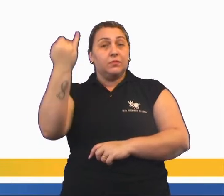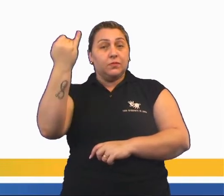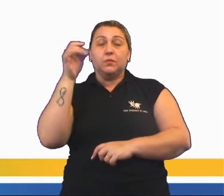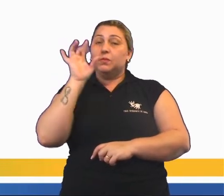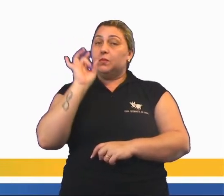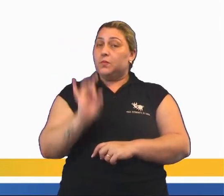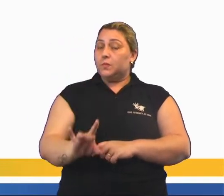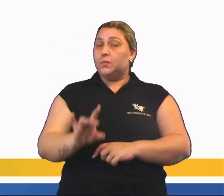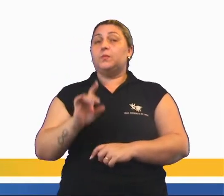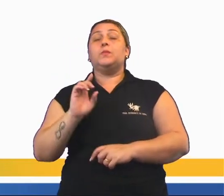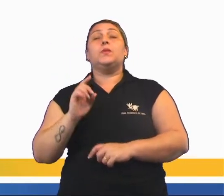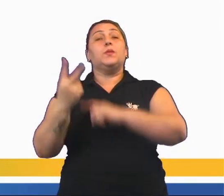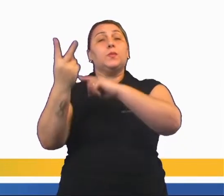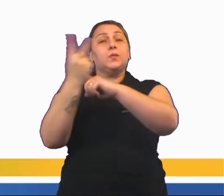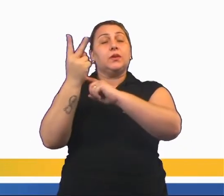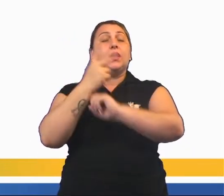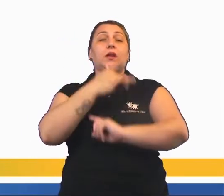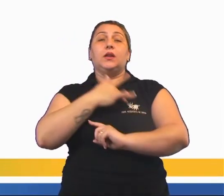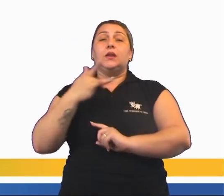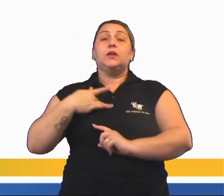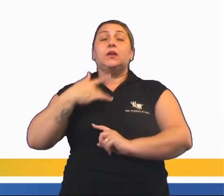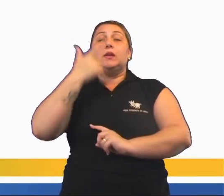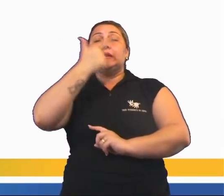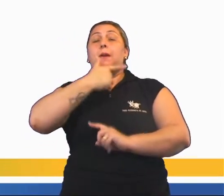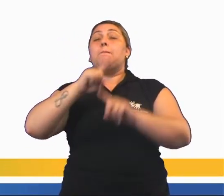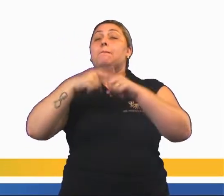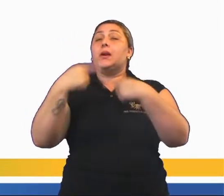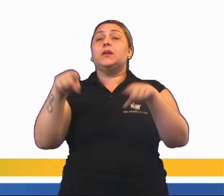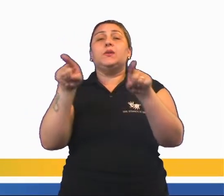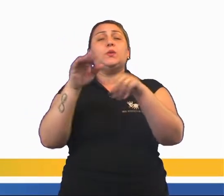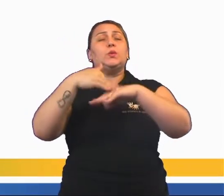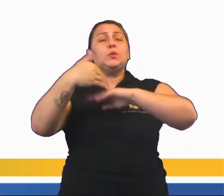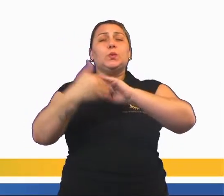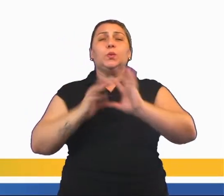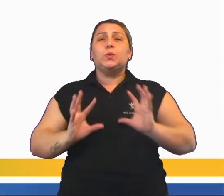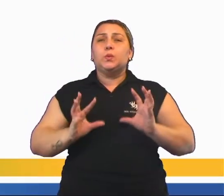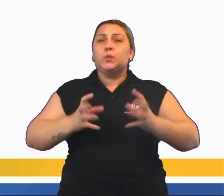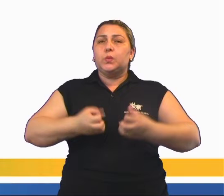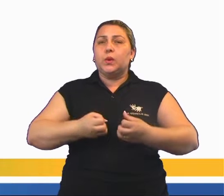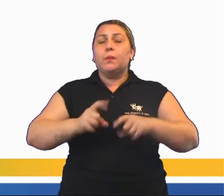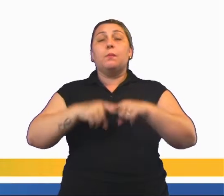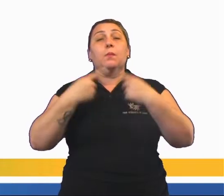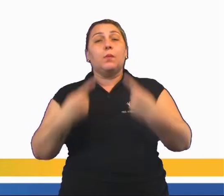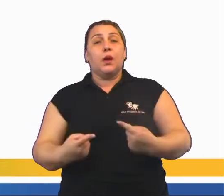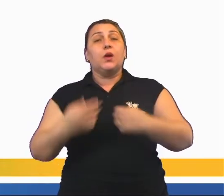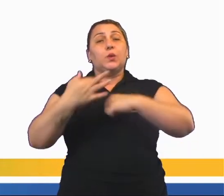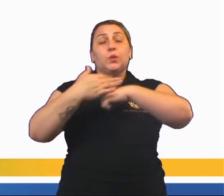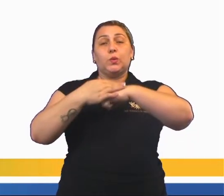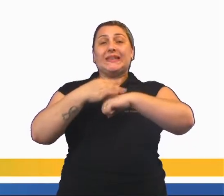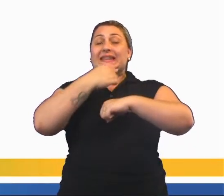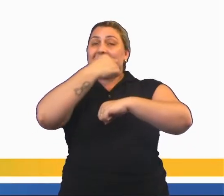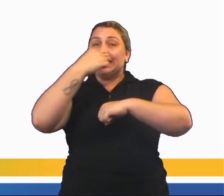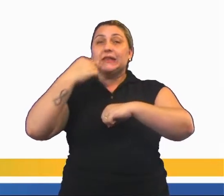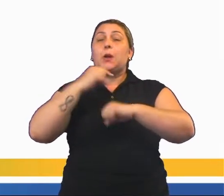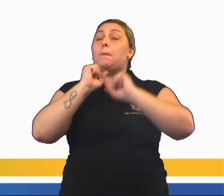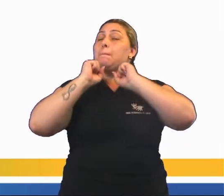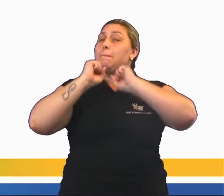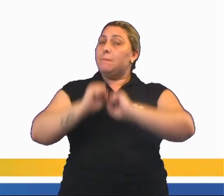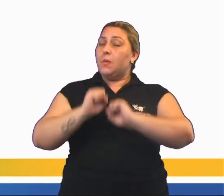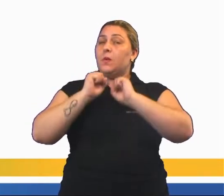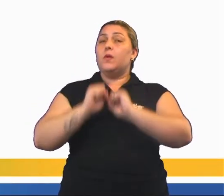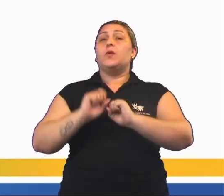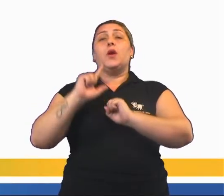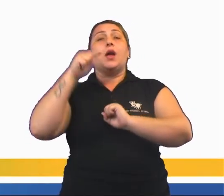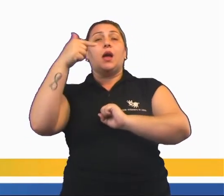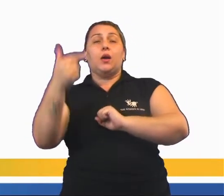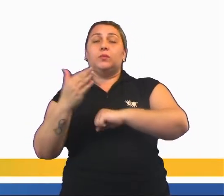não só para a manutenção da saúde bucal, mas de todo o organismo, pois muitas doenças bucais podem levar